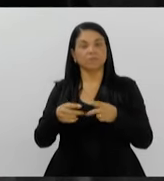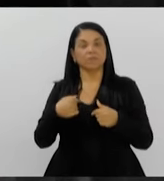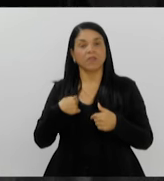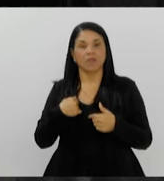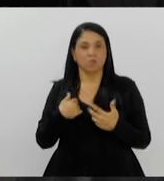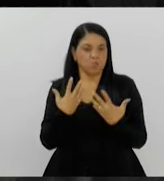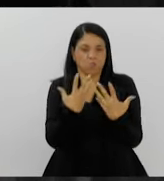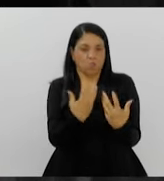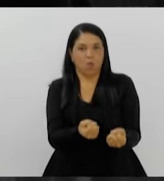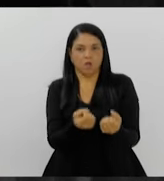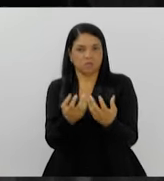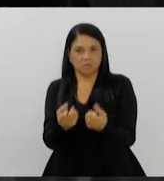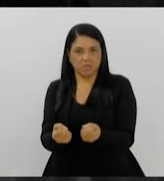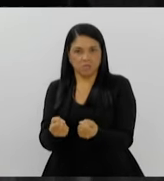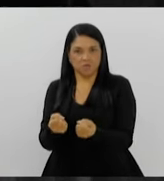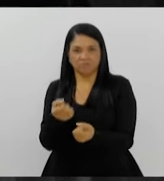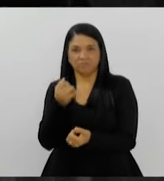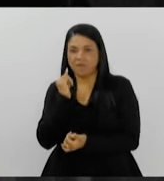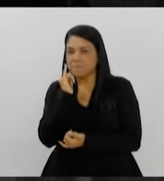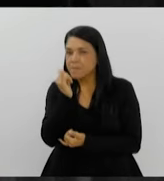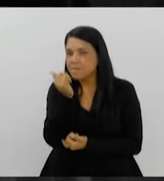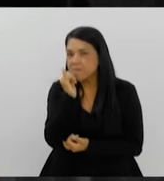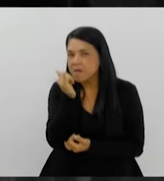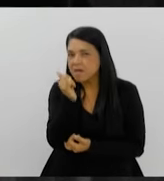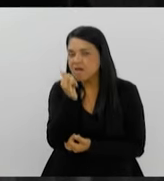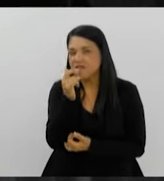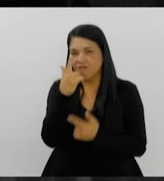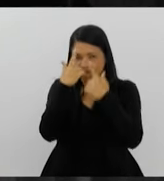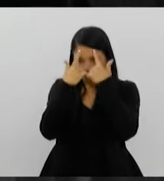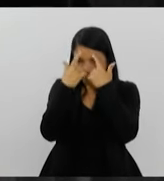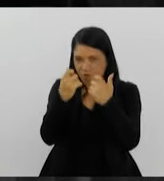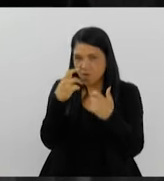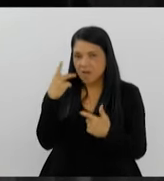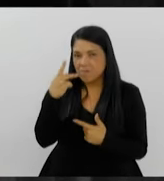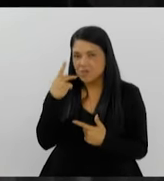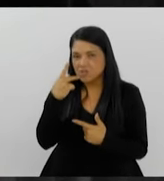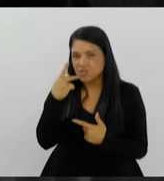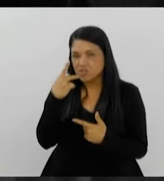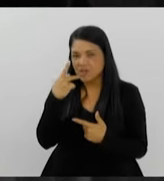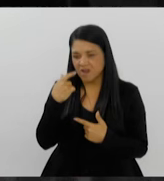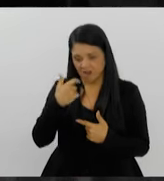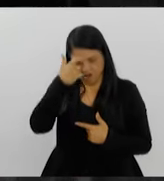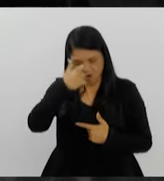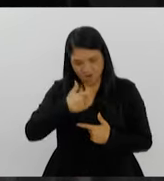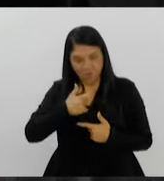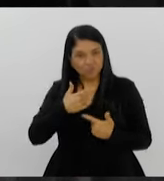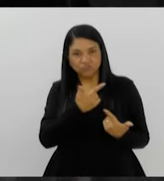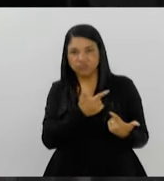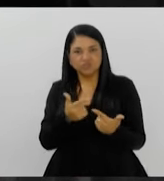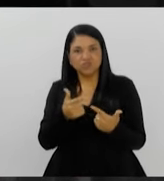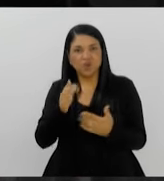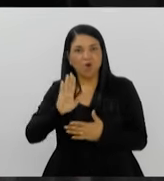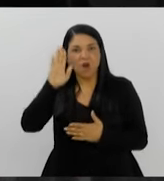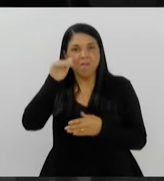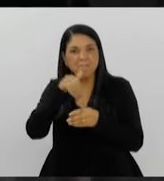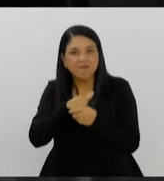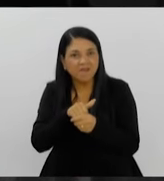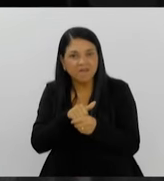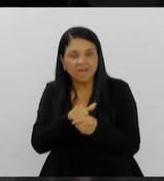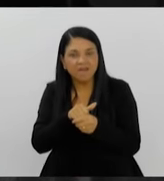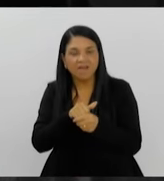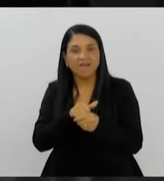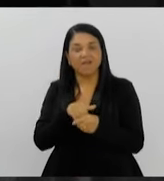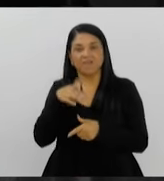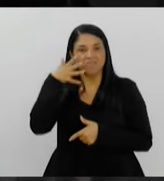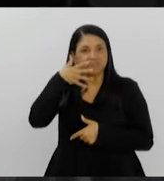promova uma narrativa de violência política quando eu não estava fazendo campanha quando ele esse